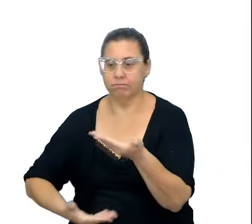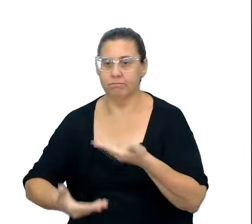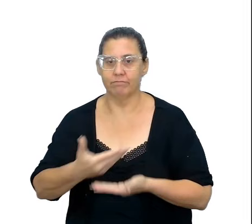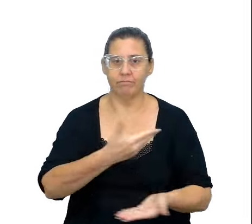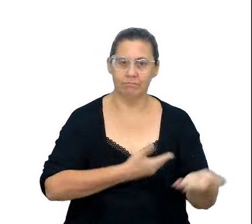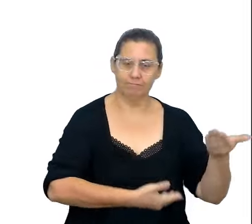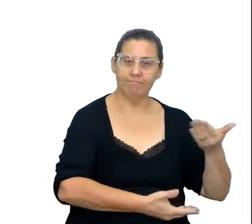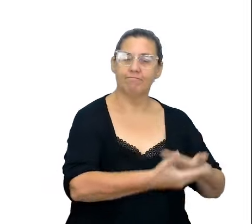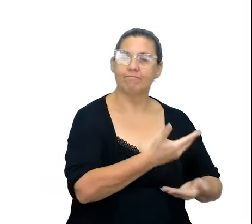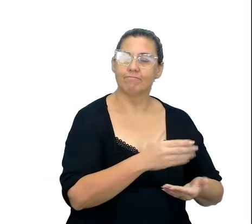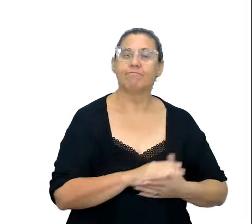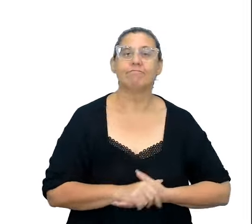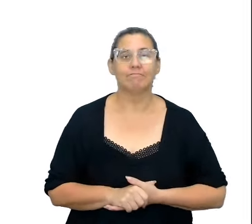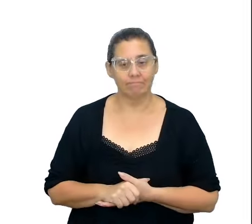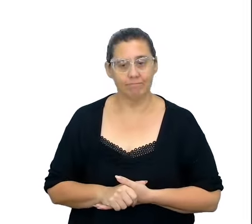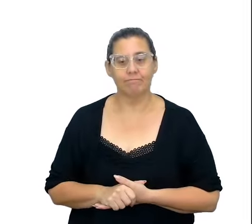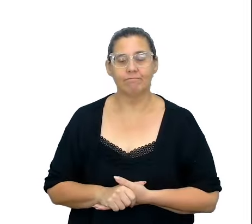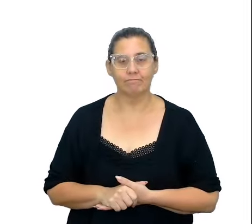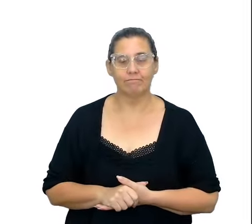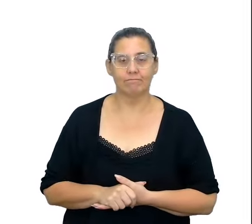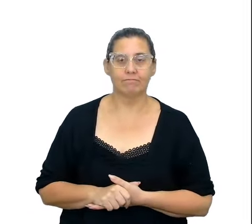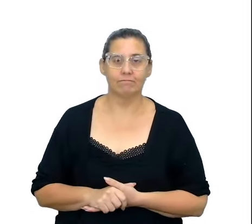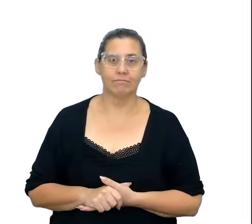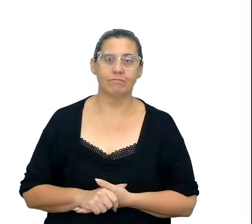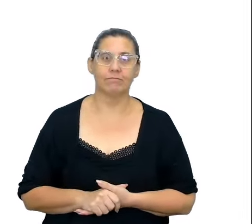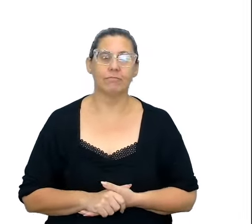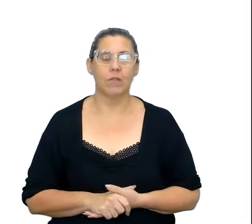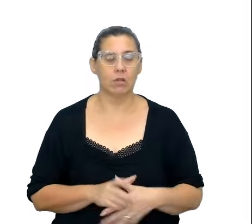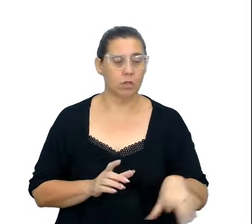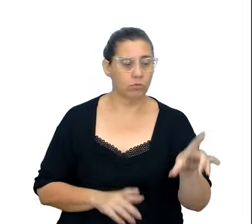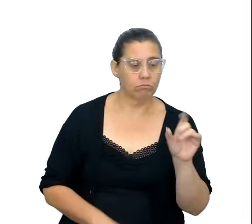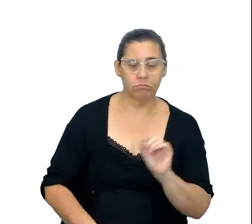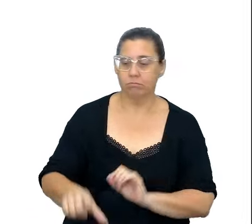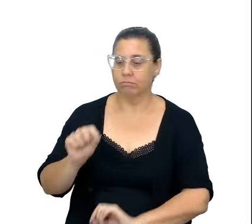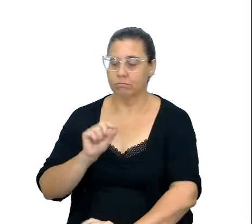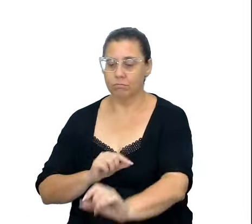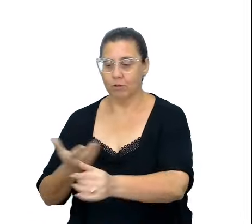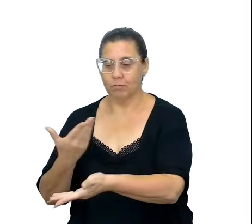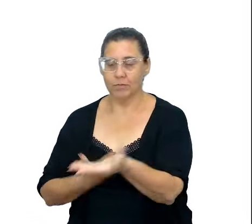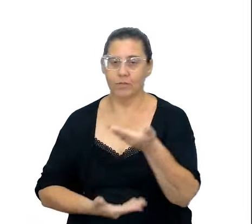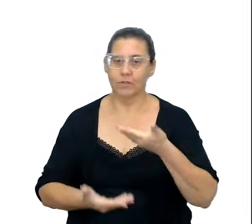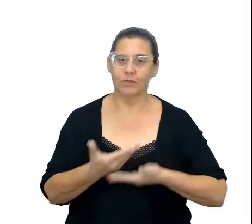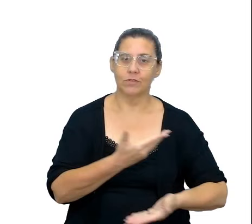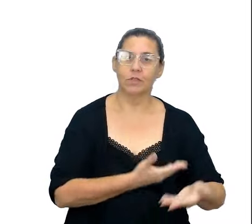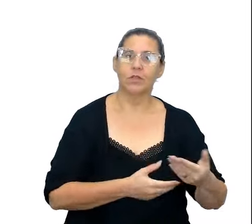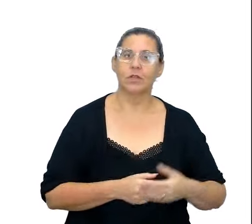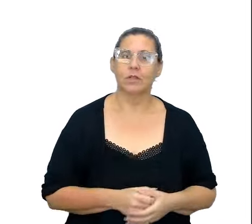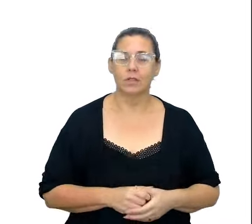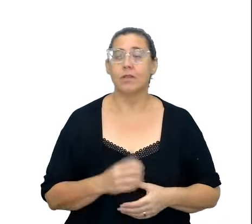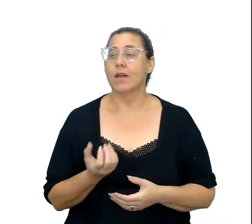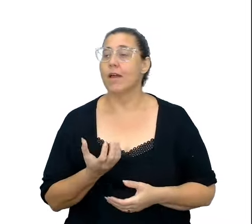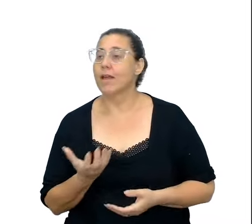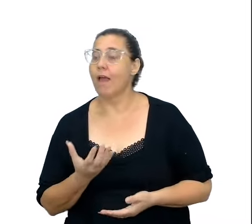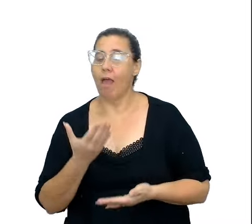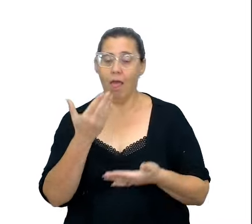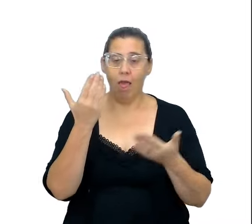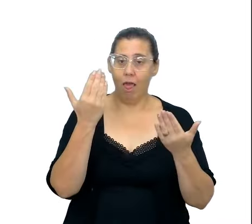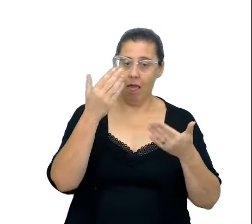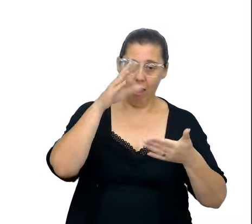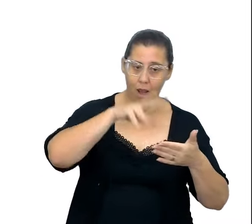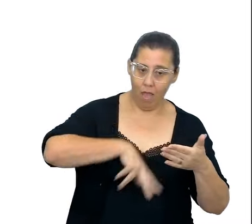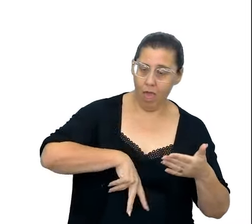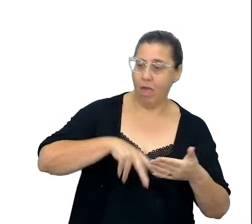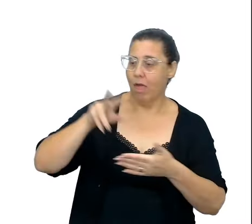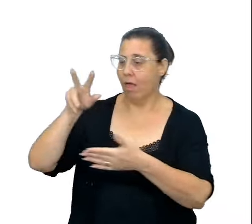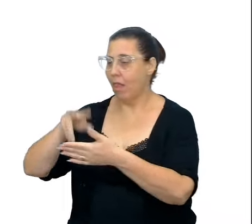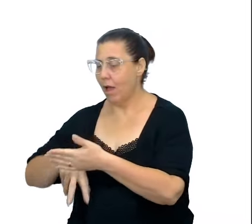se conhecer, e aí pode ser que eles escolham, né, com quem eles gostariam de realizar essa troca, né? Um fazendo